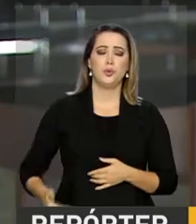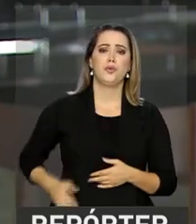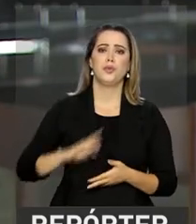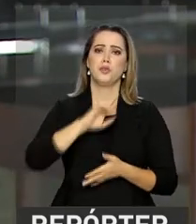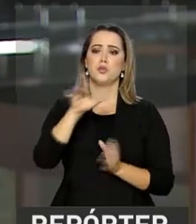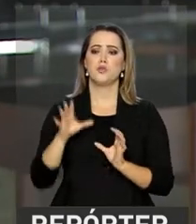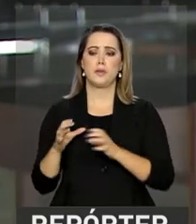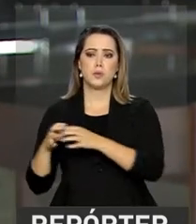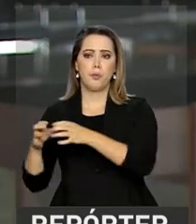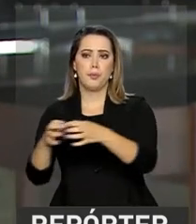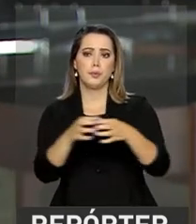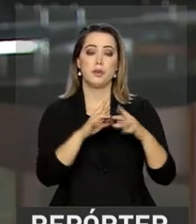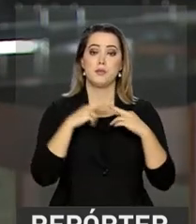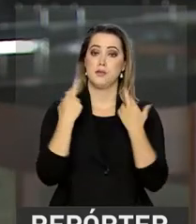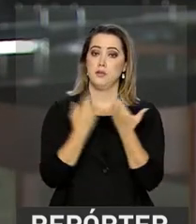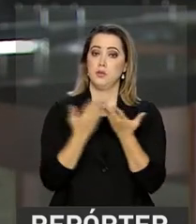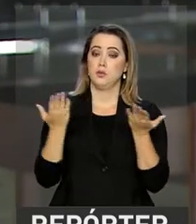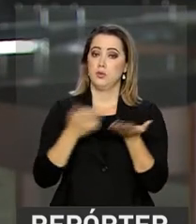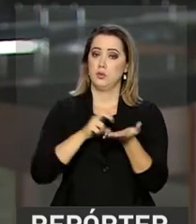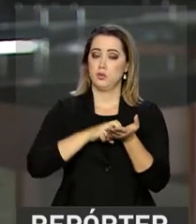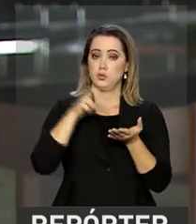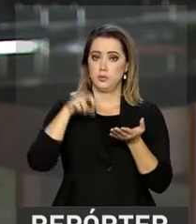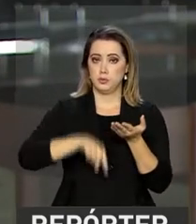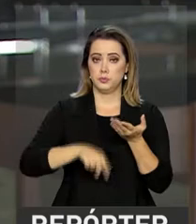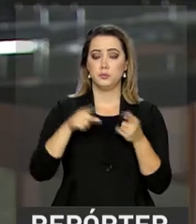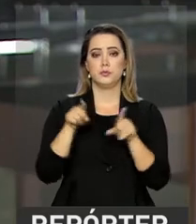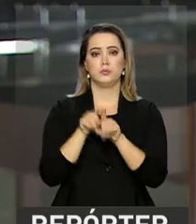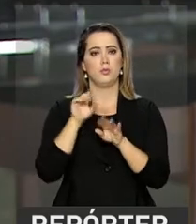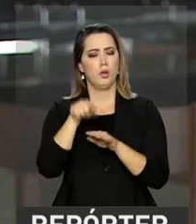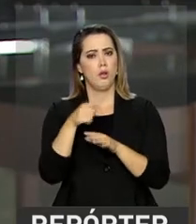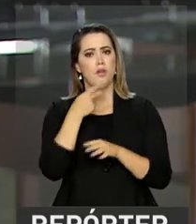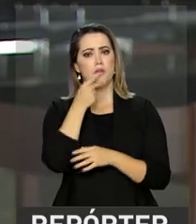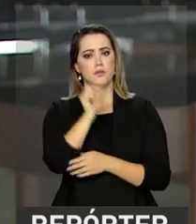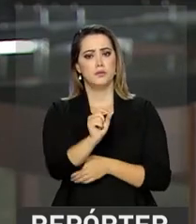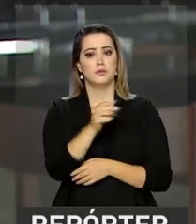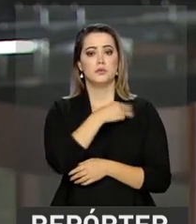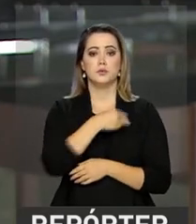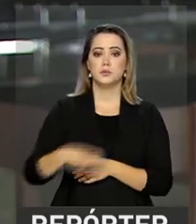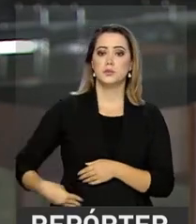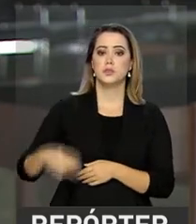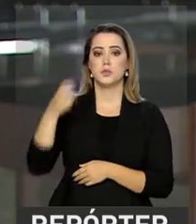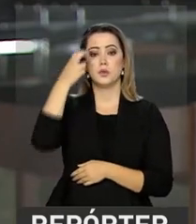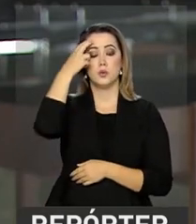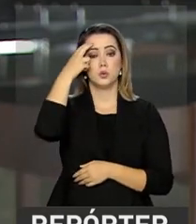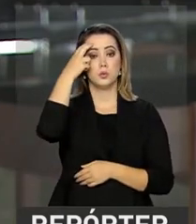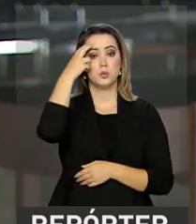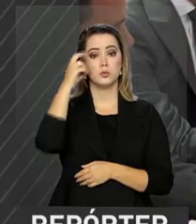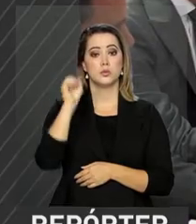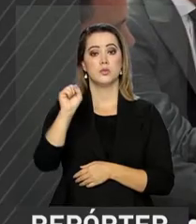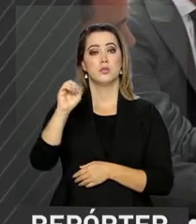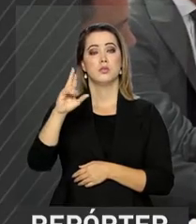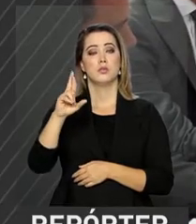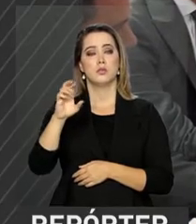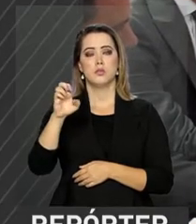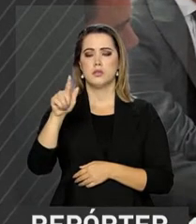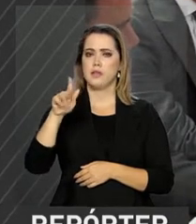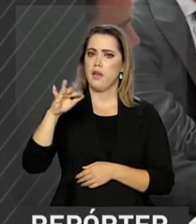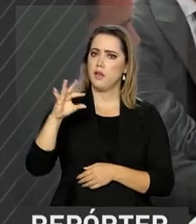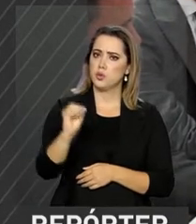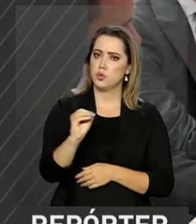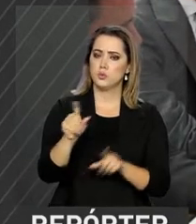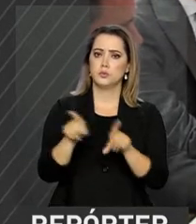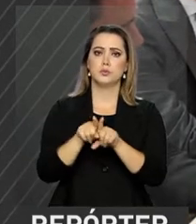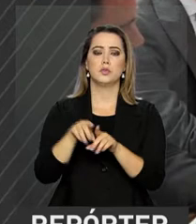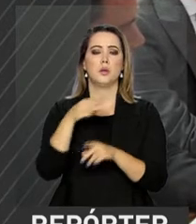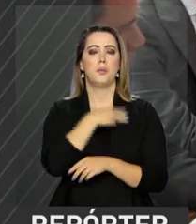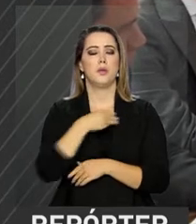reuniram hoje pela manhã aqui no palácio do planalto entre eles como você falou o ministro da cultura sérgio sá leitão também o